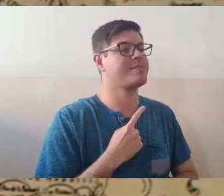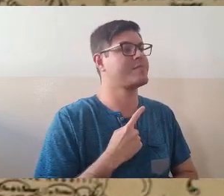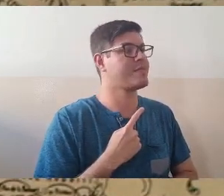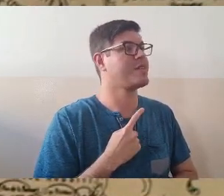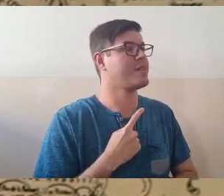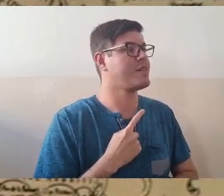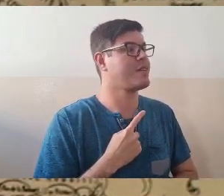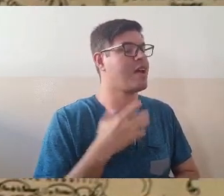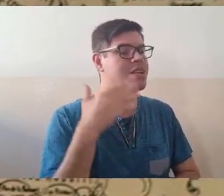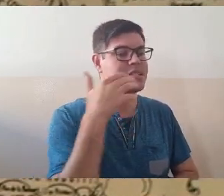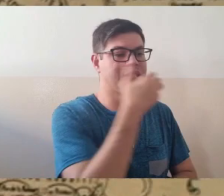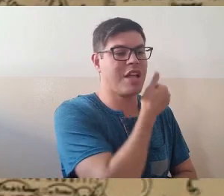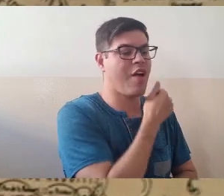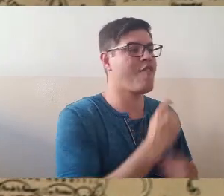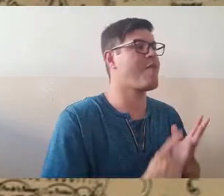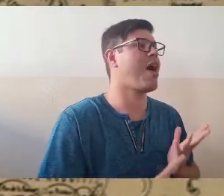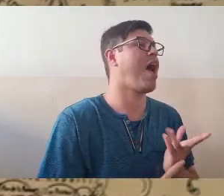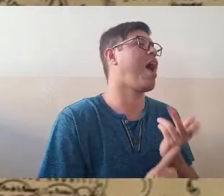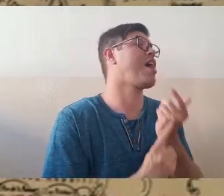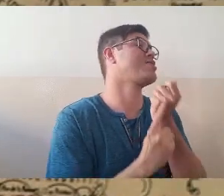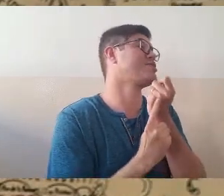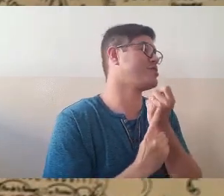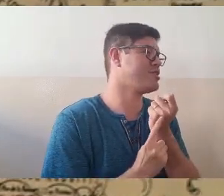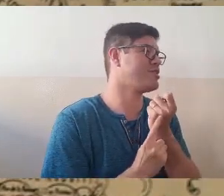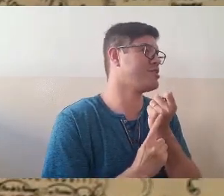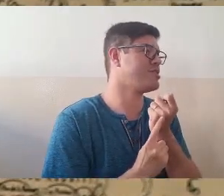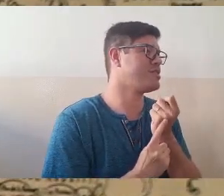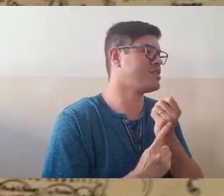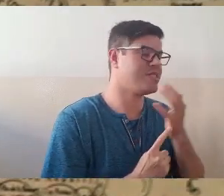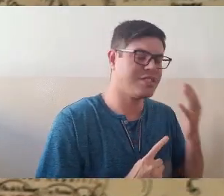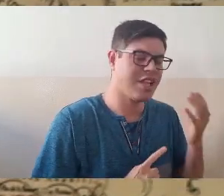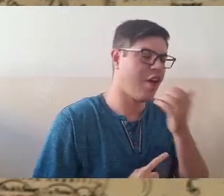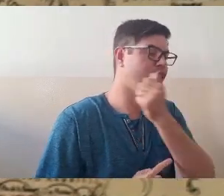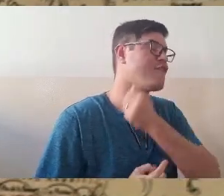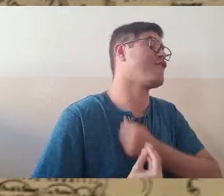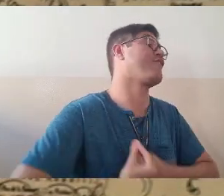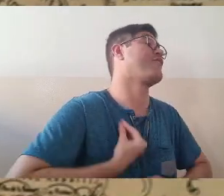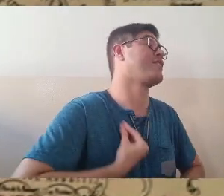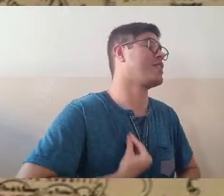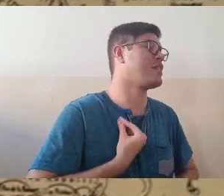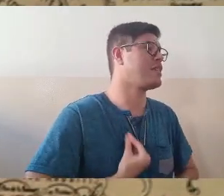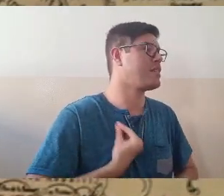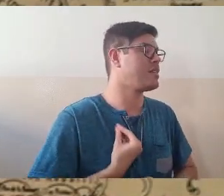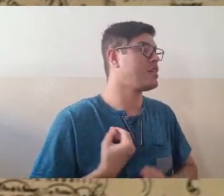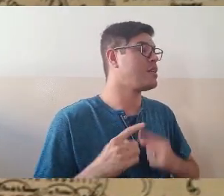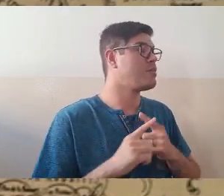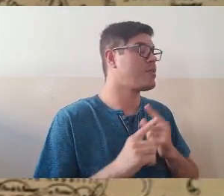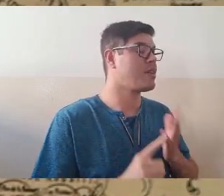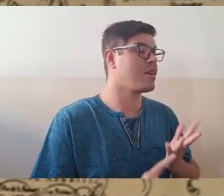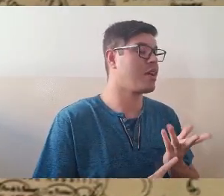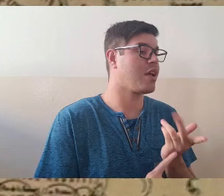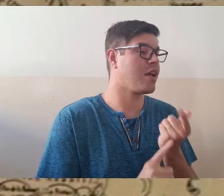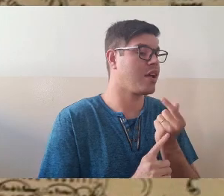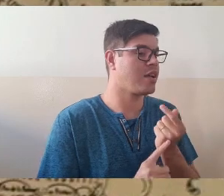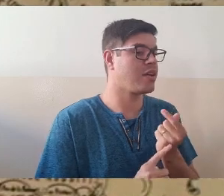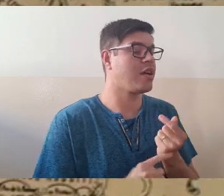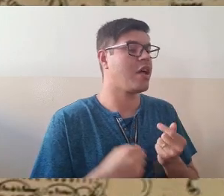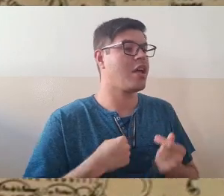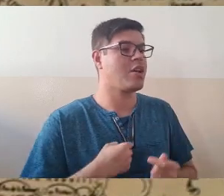pela arte. Não pelo fato de estar secretário, não. Mas porque a arte foi, na minha vida, um fator